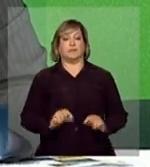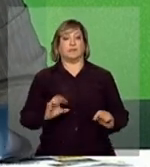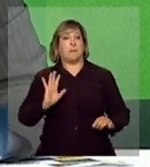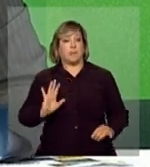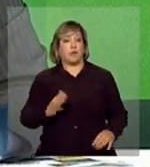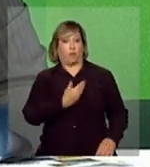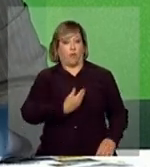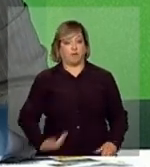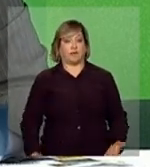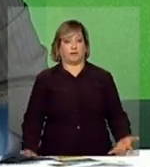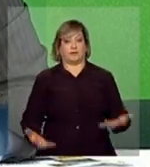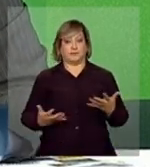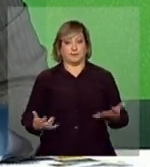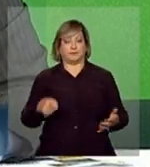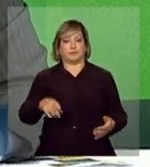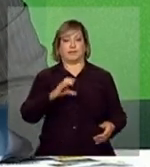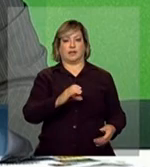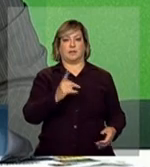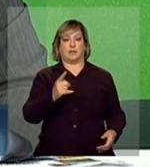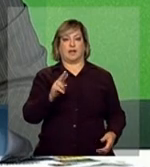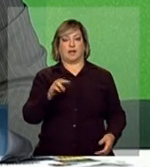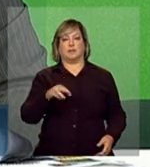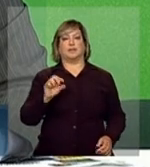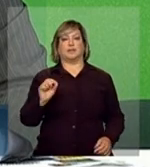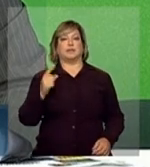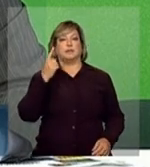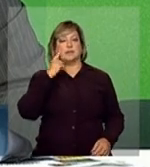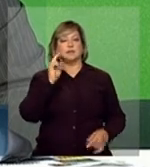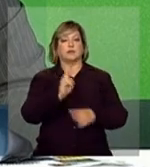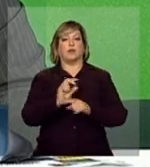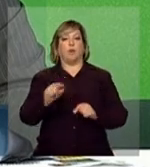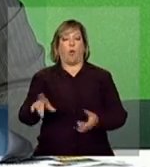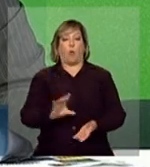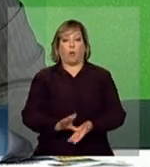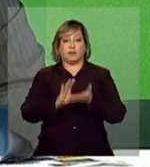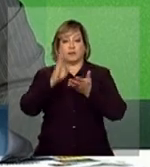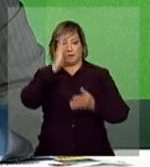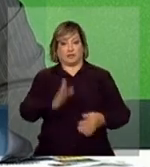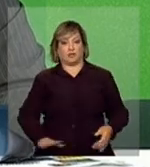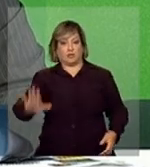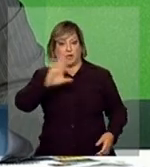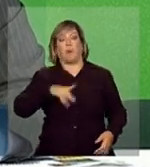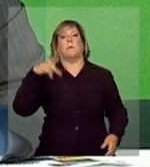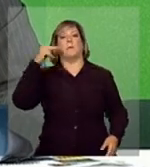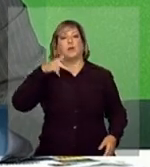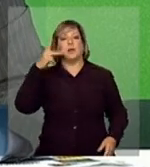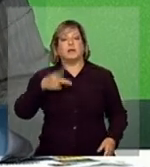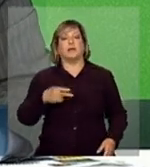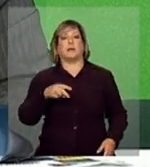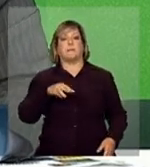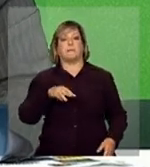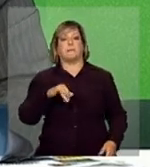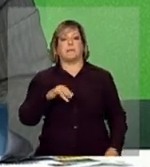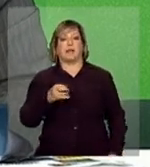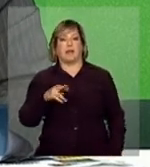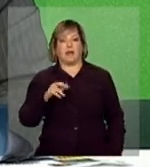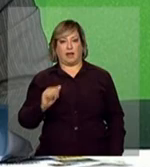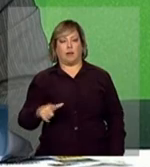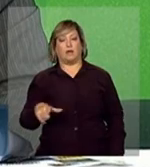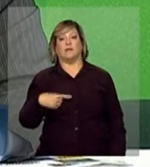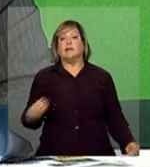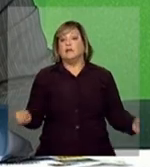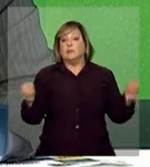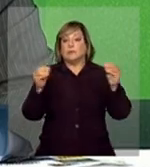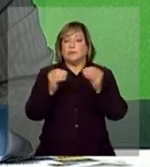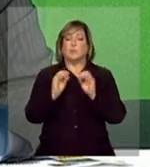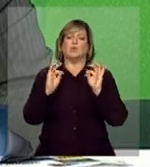é a CPRM assessorar o Conselho Nacional de Política Mineral na integração